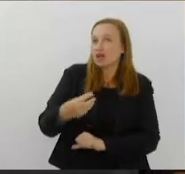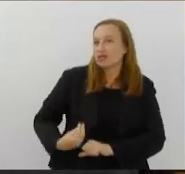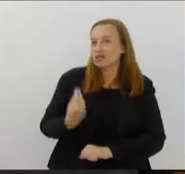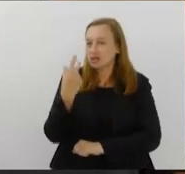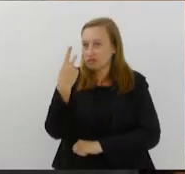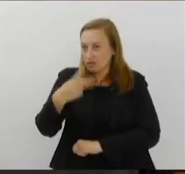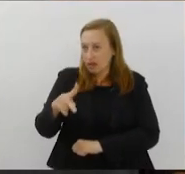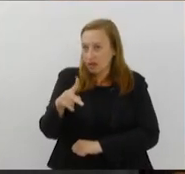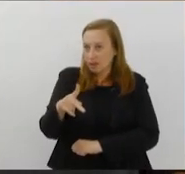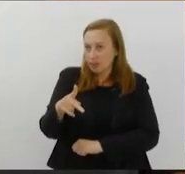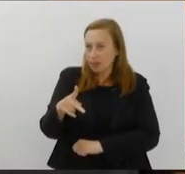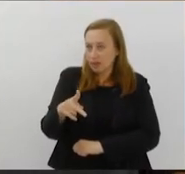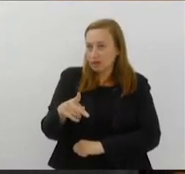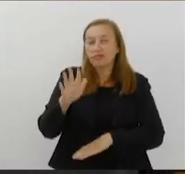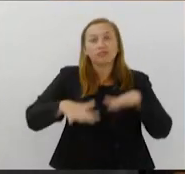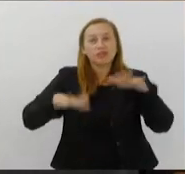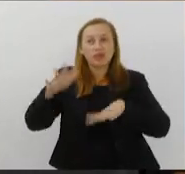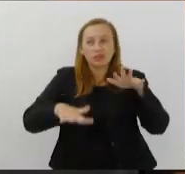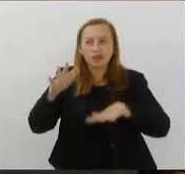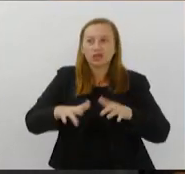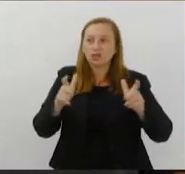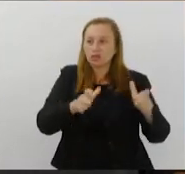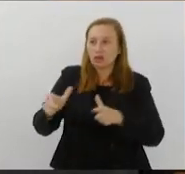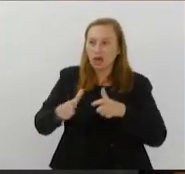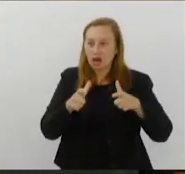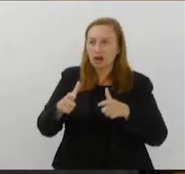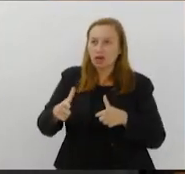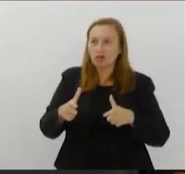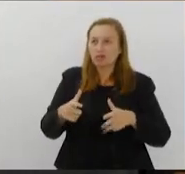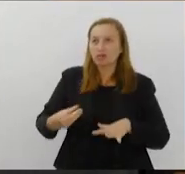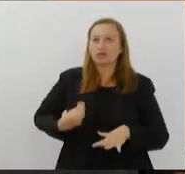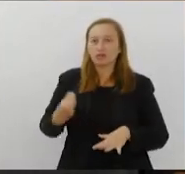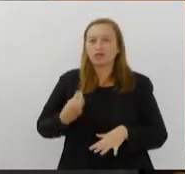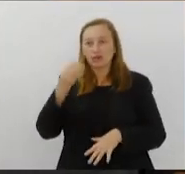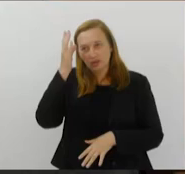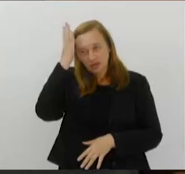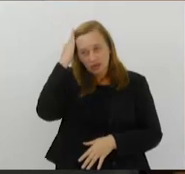dela, independente das localidades onde essas pessoas vivem?